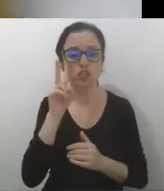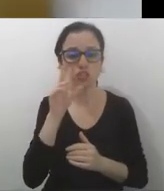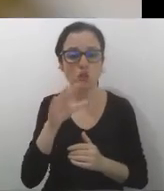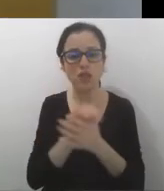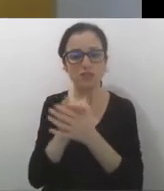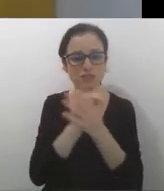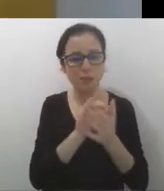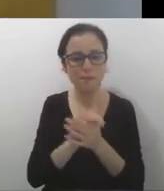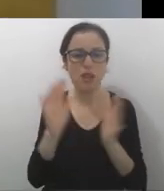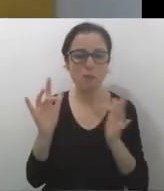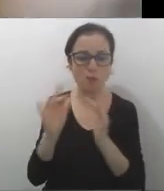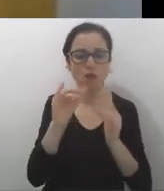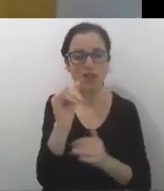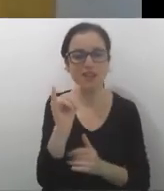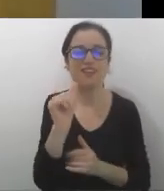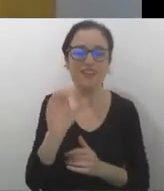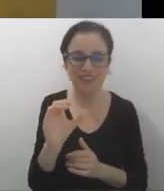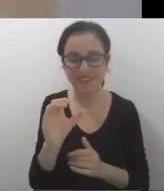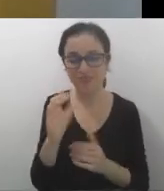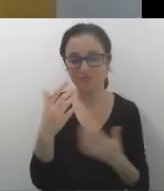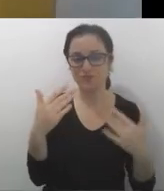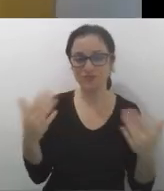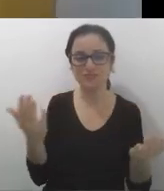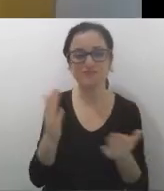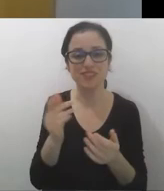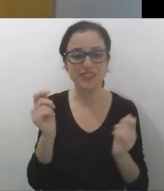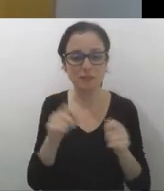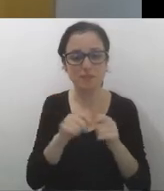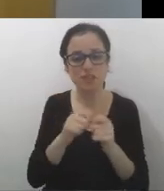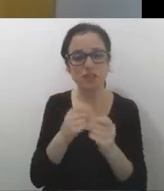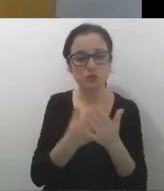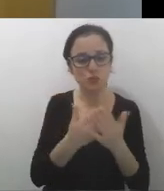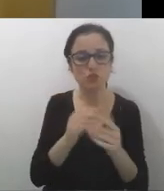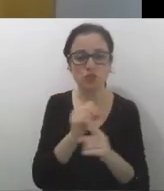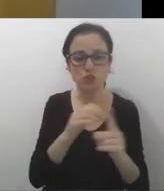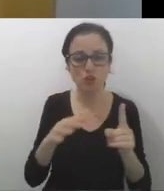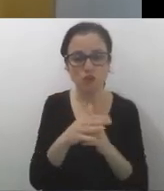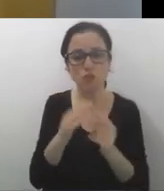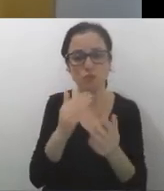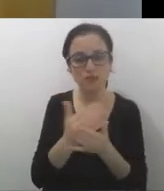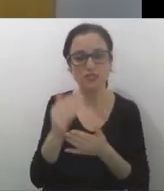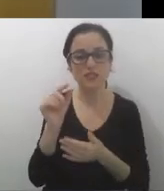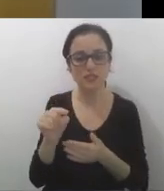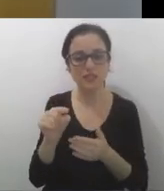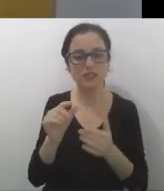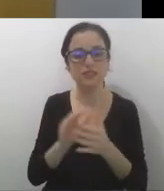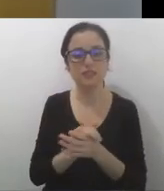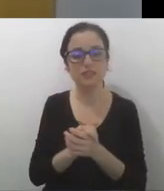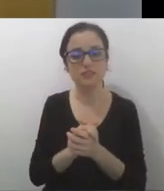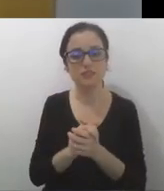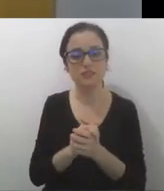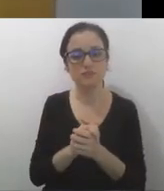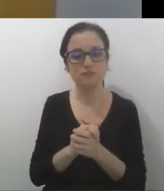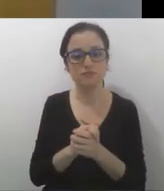Tem uma história dos casamentos, dos namoros do IAC, que é genial também, né? Porque dá para fazer um estudo